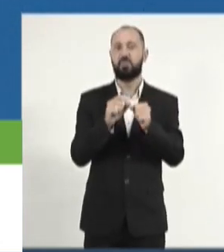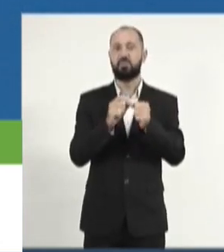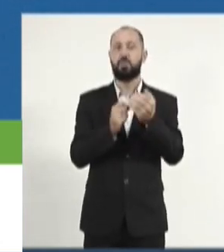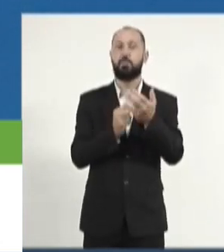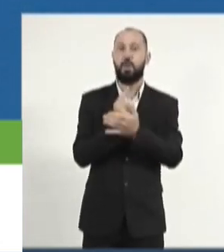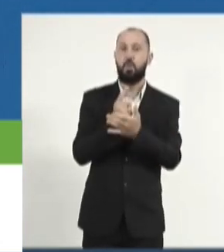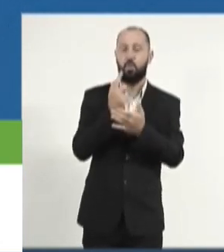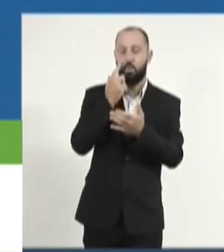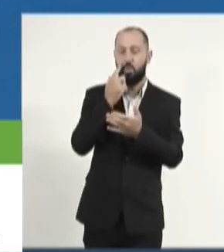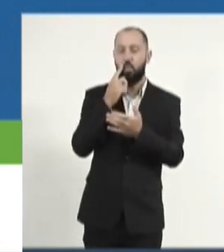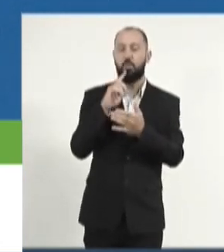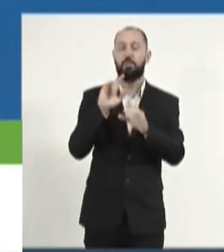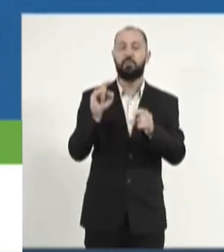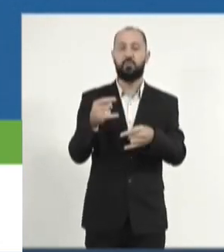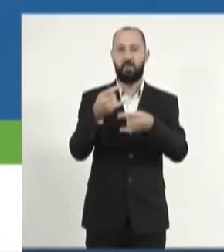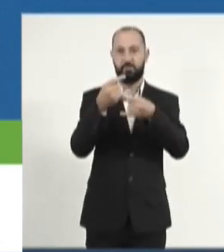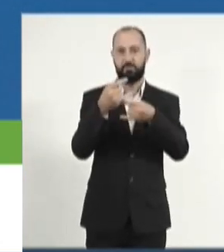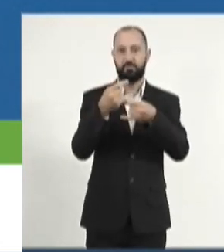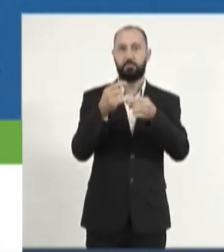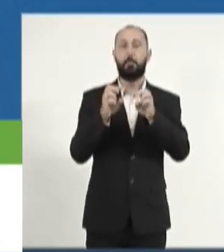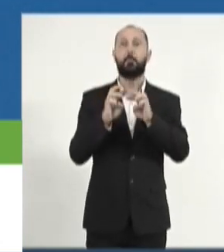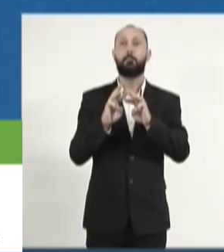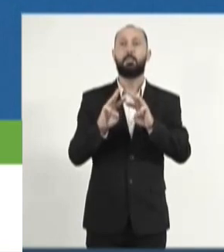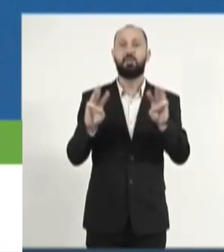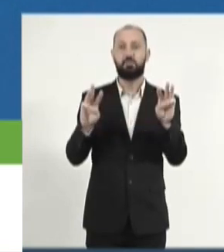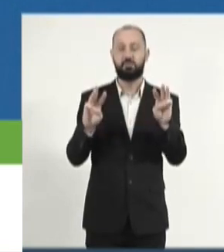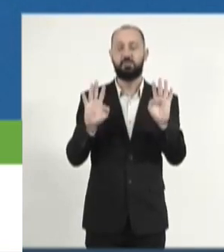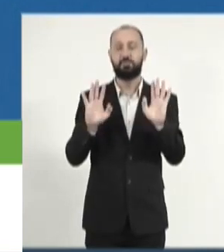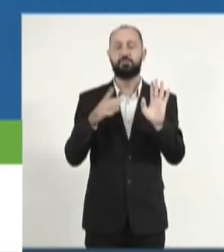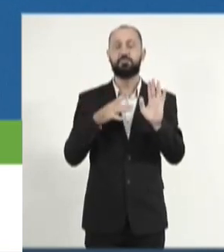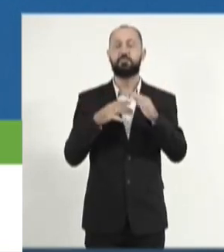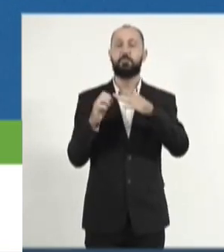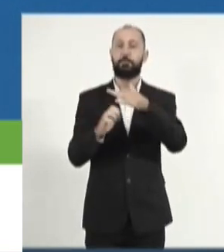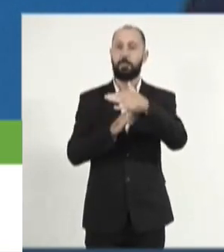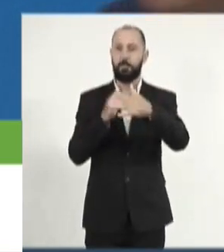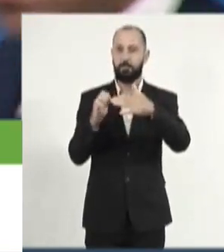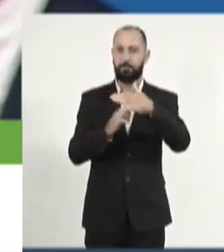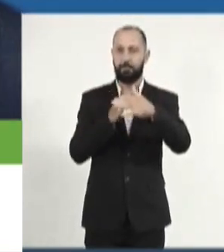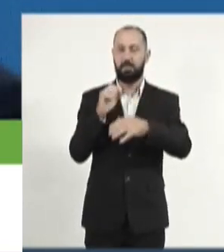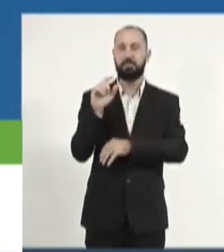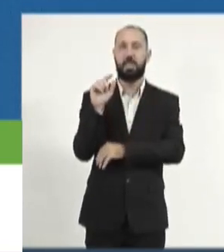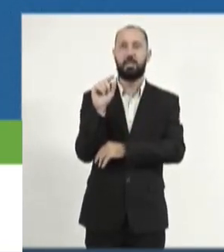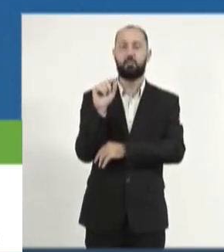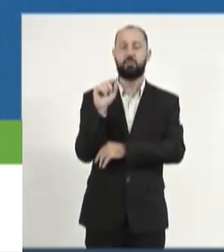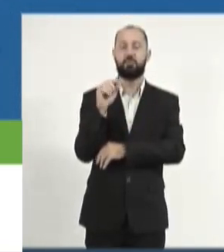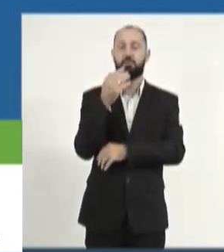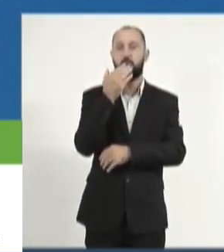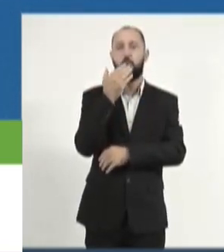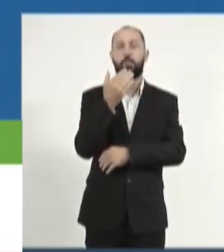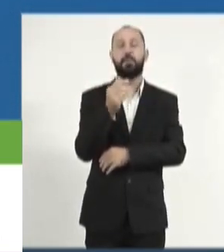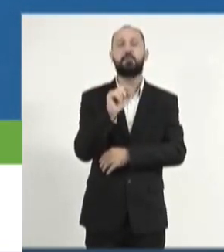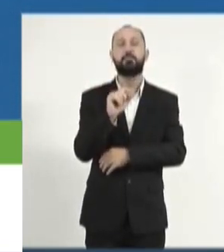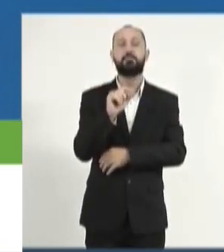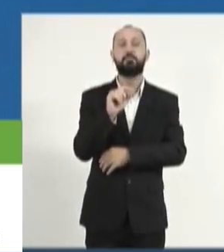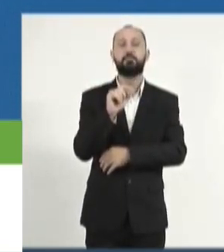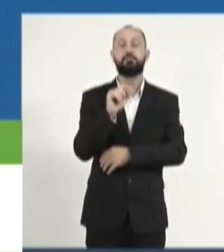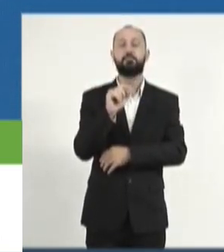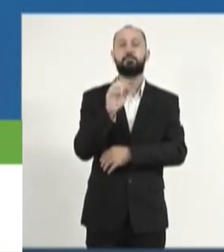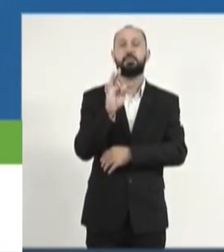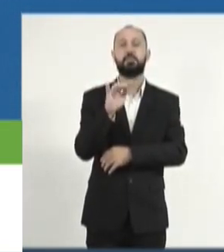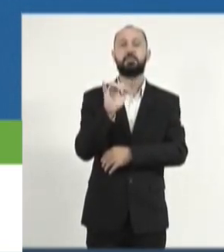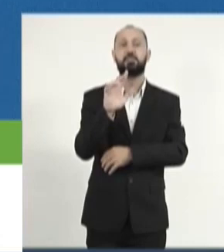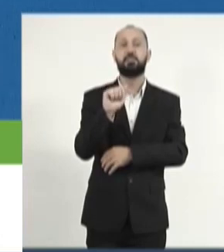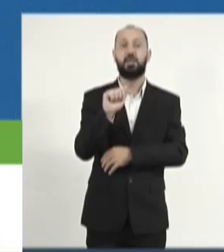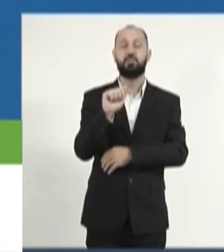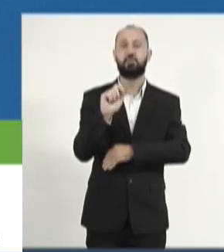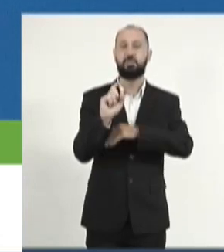compra virtual, ou seja, pelo site da empresa Andorinha, está sendo cobrada uma taxa